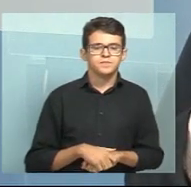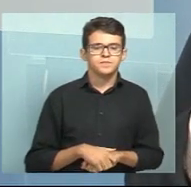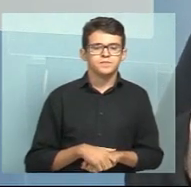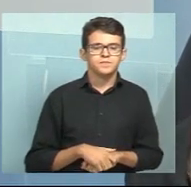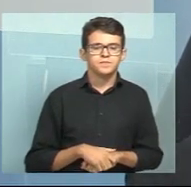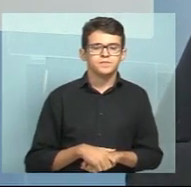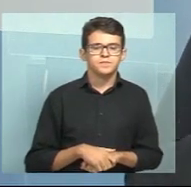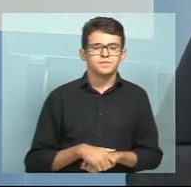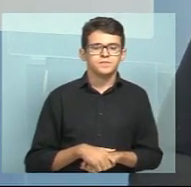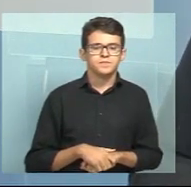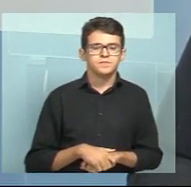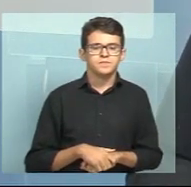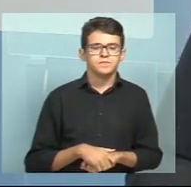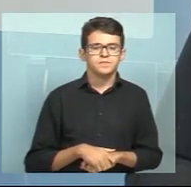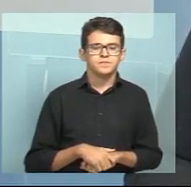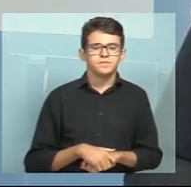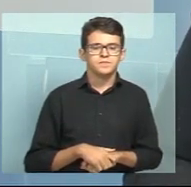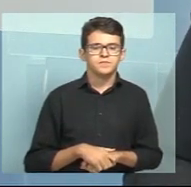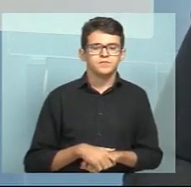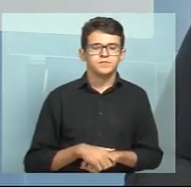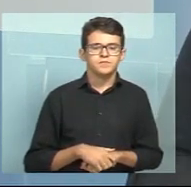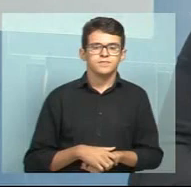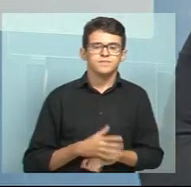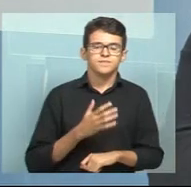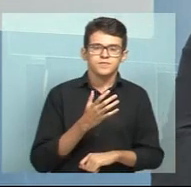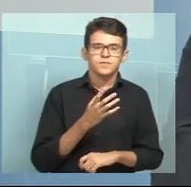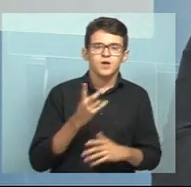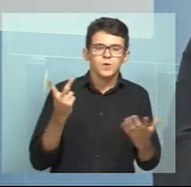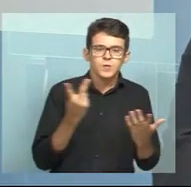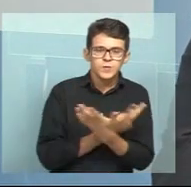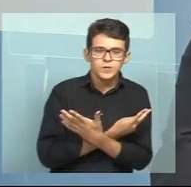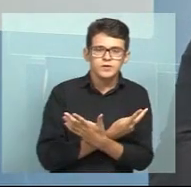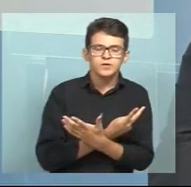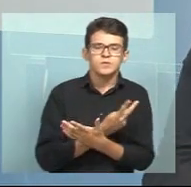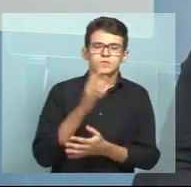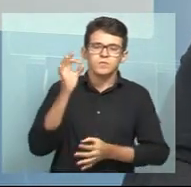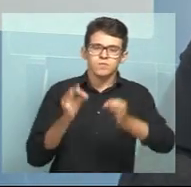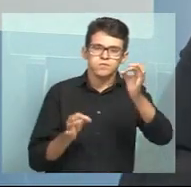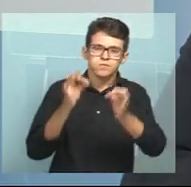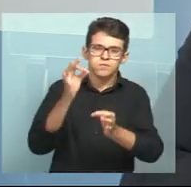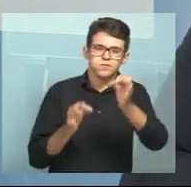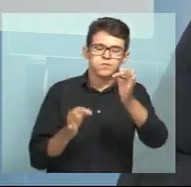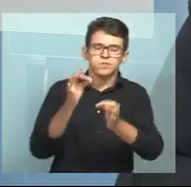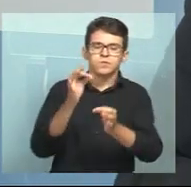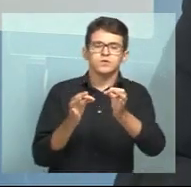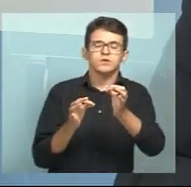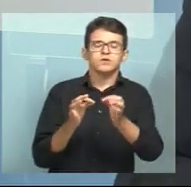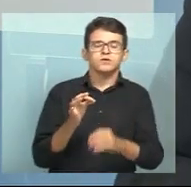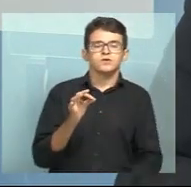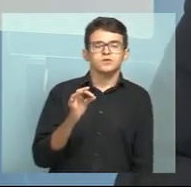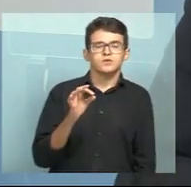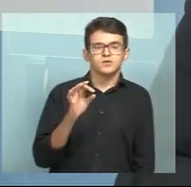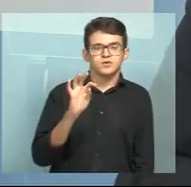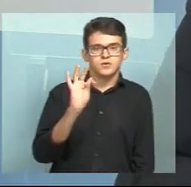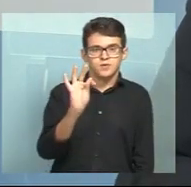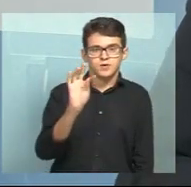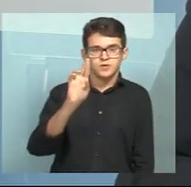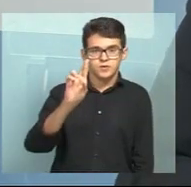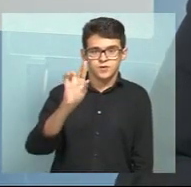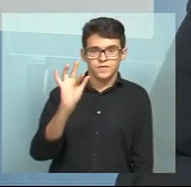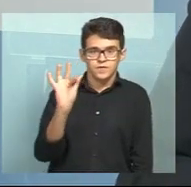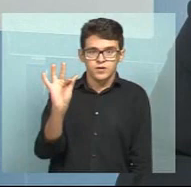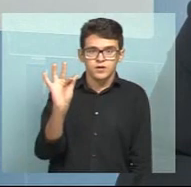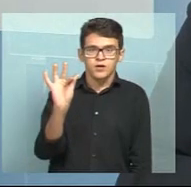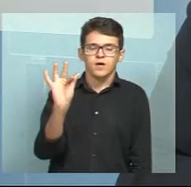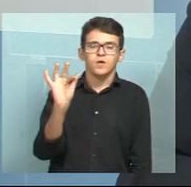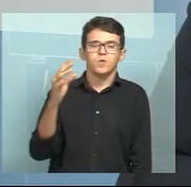suposto julgamento, na realidade não era julgamento, era um recurso que estava sendo analisado pela 4ª turma do Tribunal Regional Federal. Um recurso impetrado